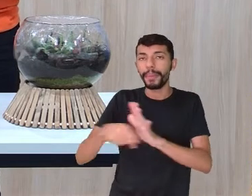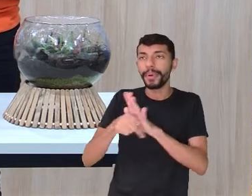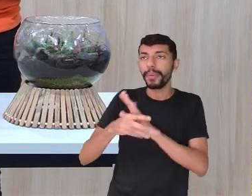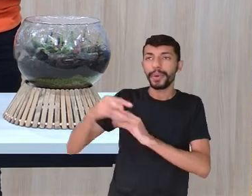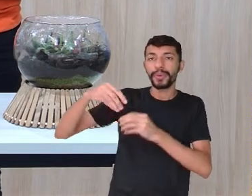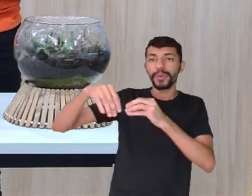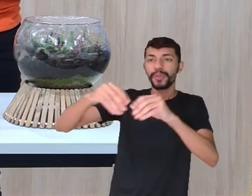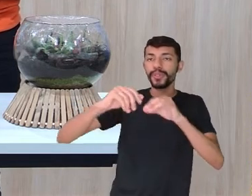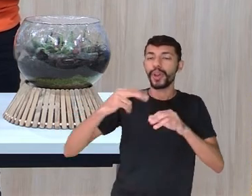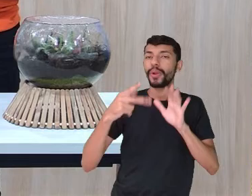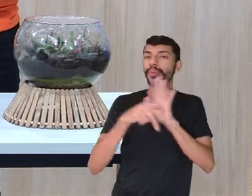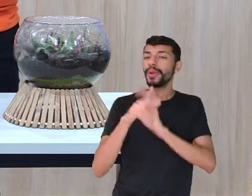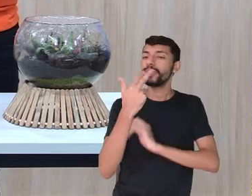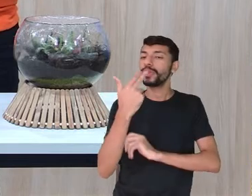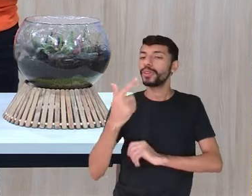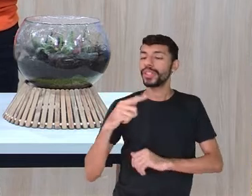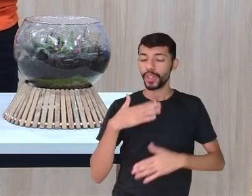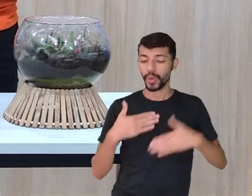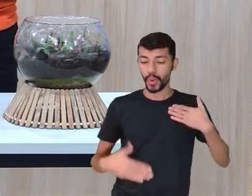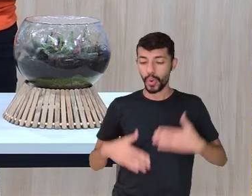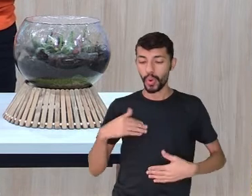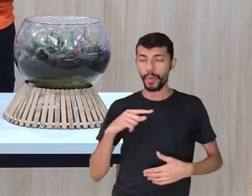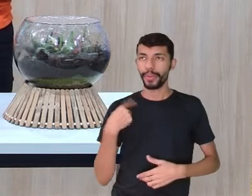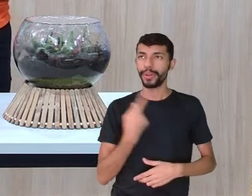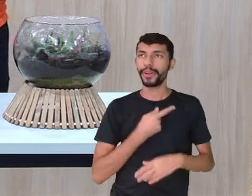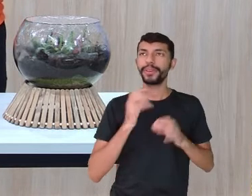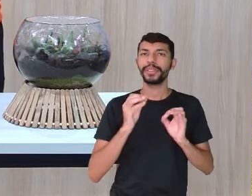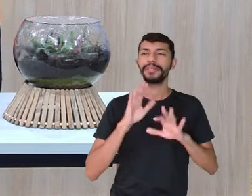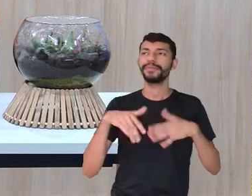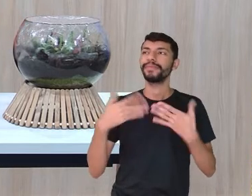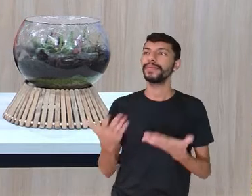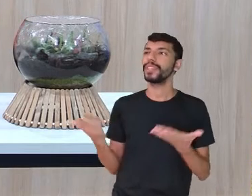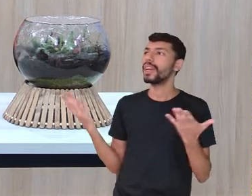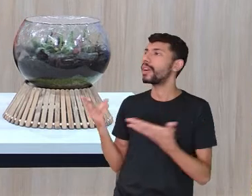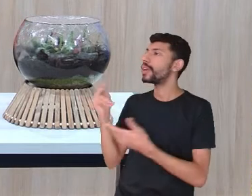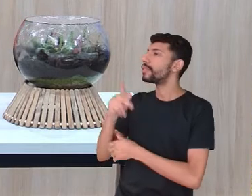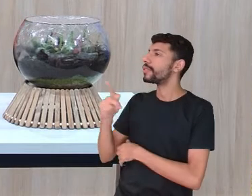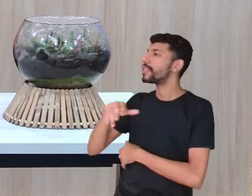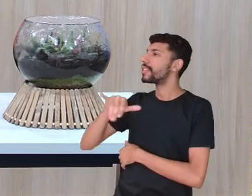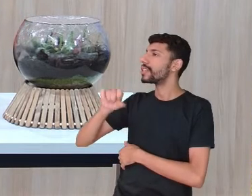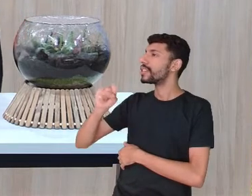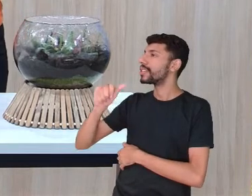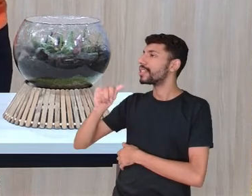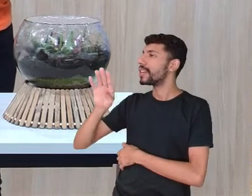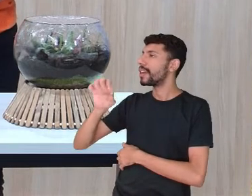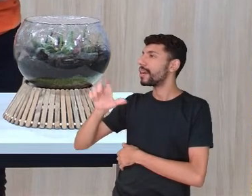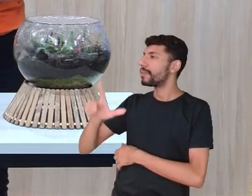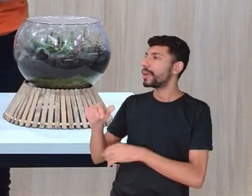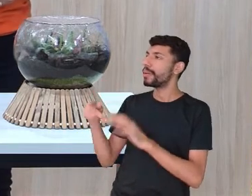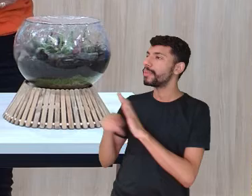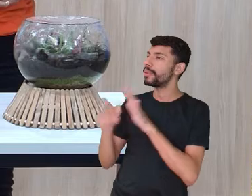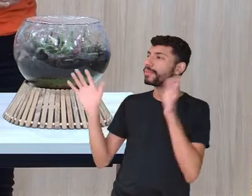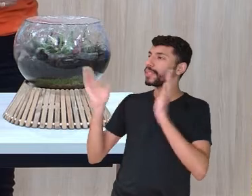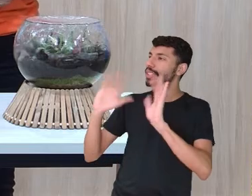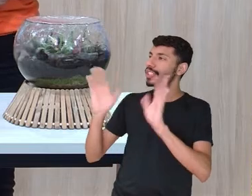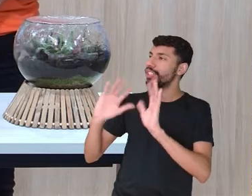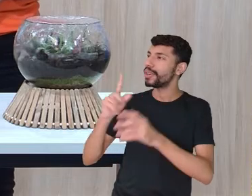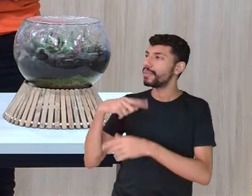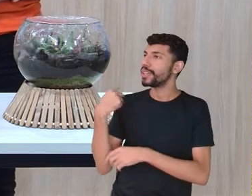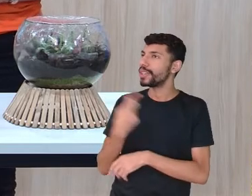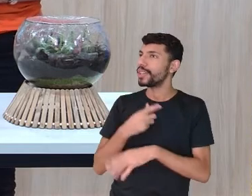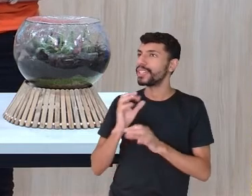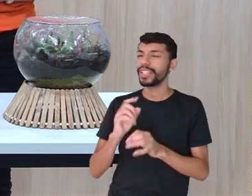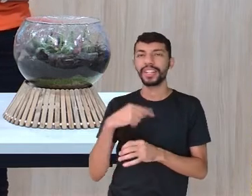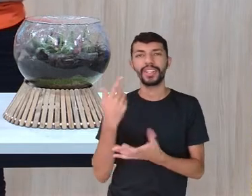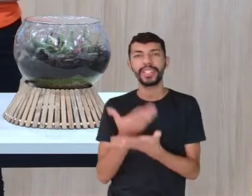que estavam no nosso corpo, que nós absorvemos. Então, vou passar aqui para a professora Isabel para despedir-se da gente. Nossa